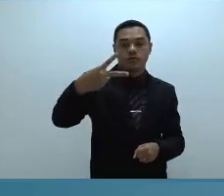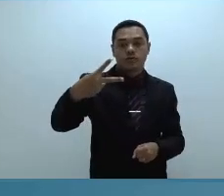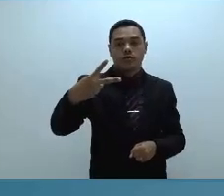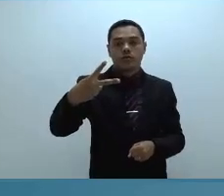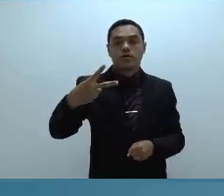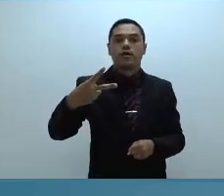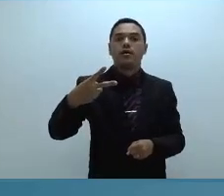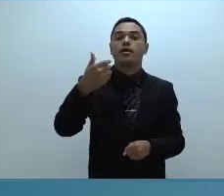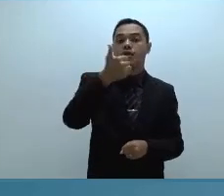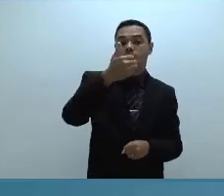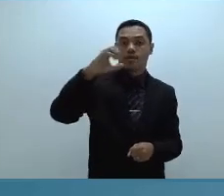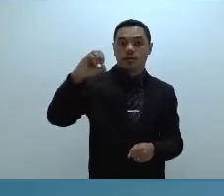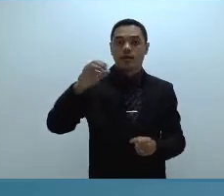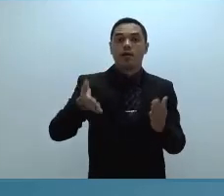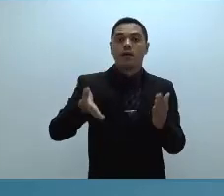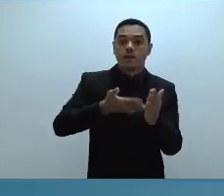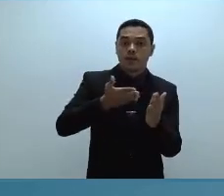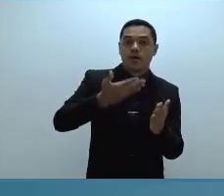52.10/94 e artigo